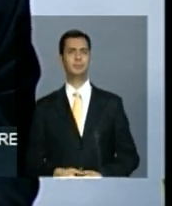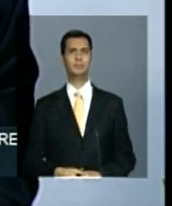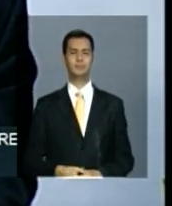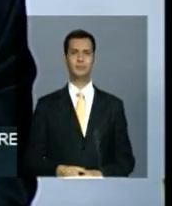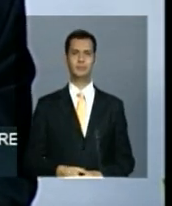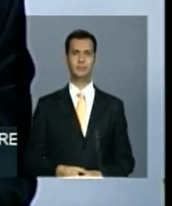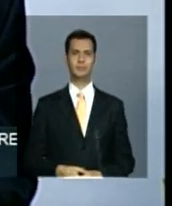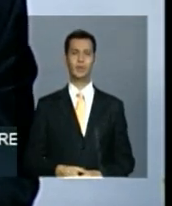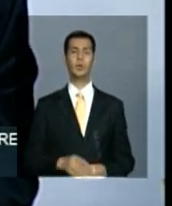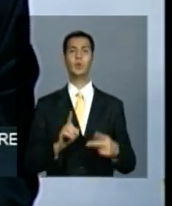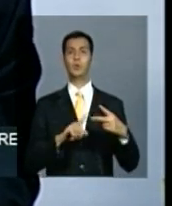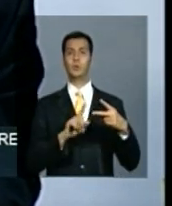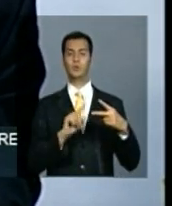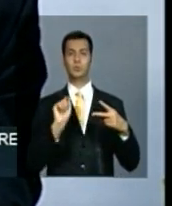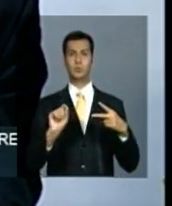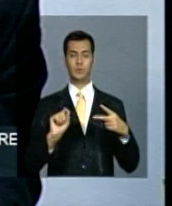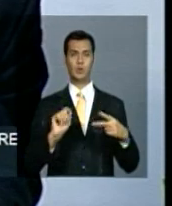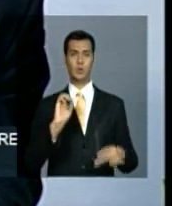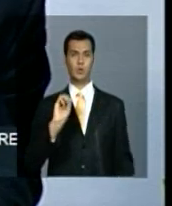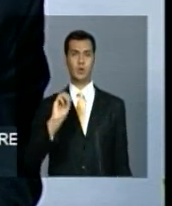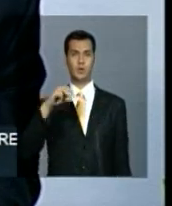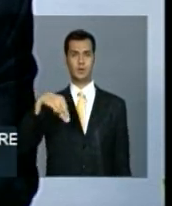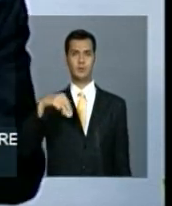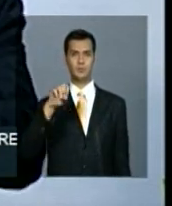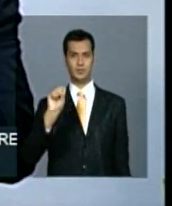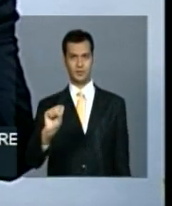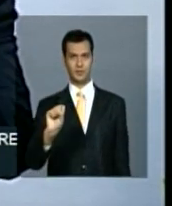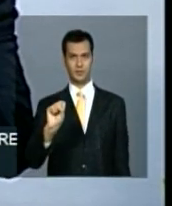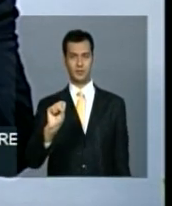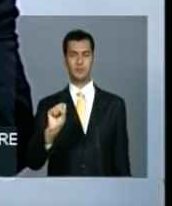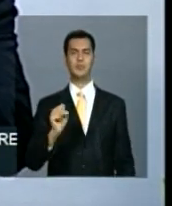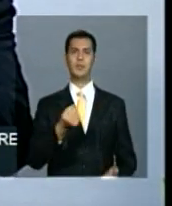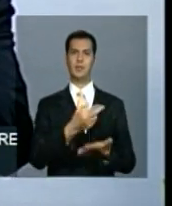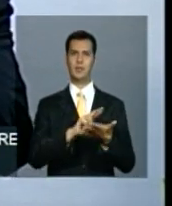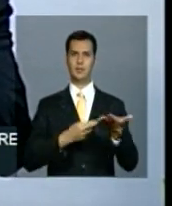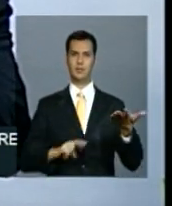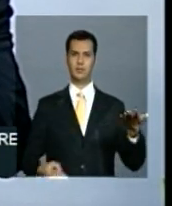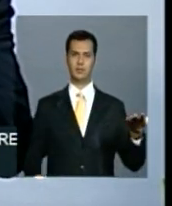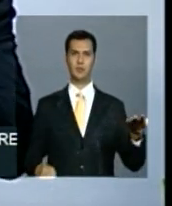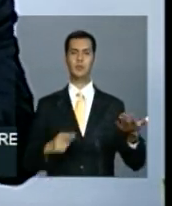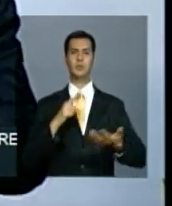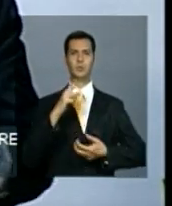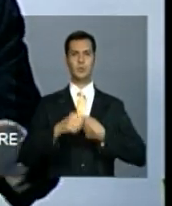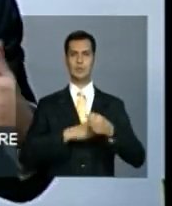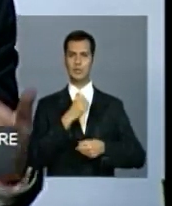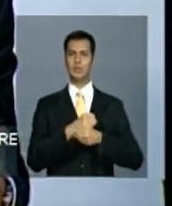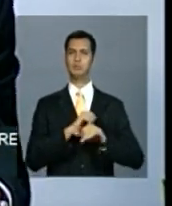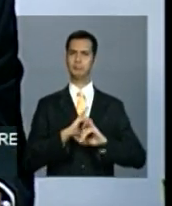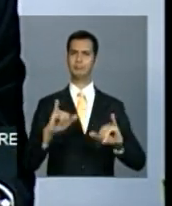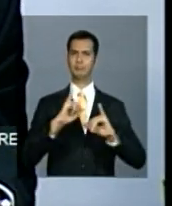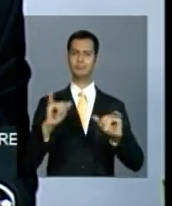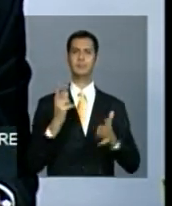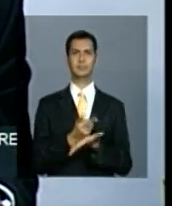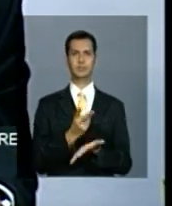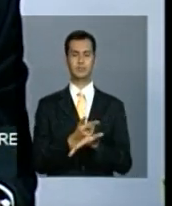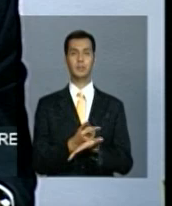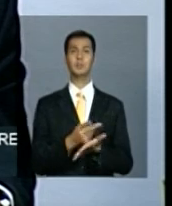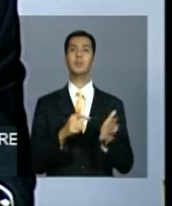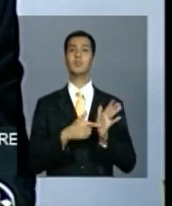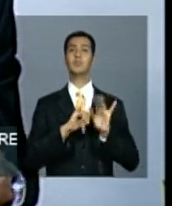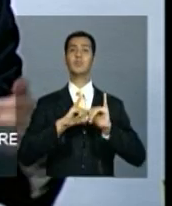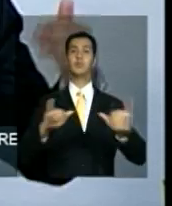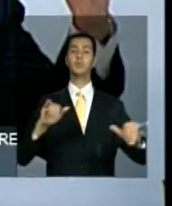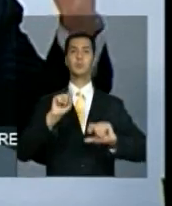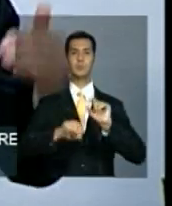Organização Mundial de Saúde na última semana na Assembleia do MS no seu relatório anual eh publicou que pela primeira vez o